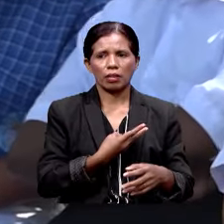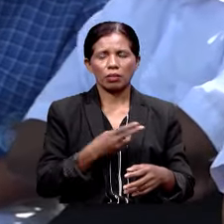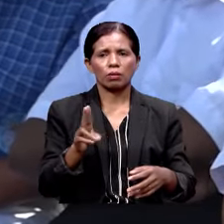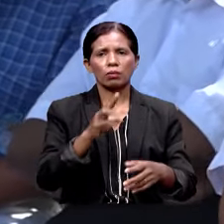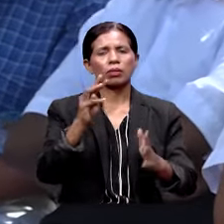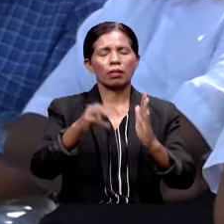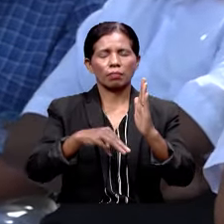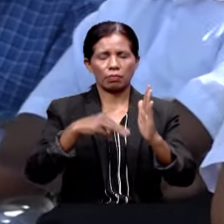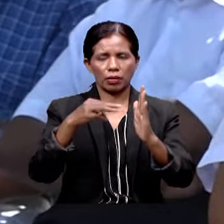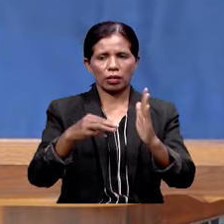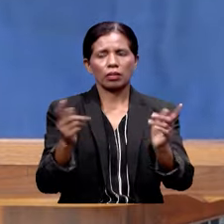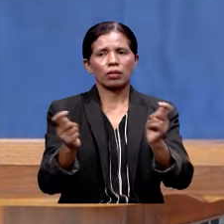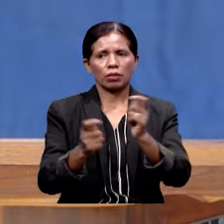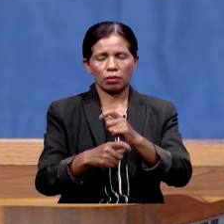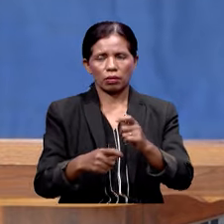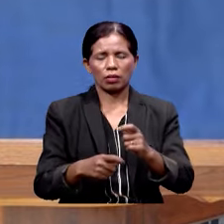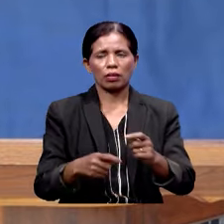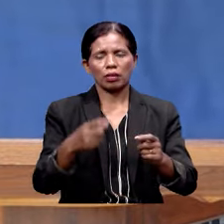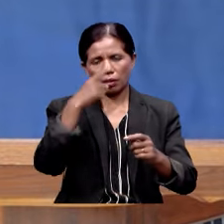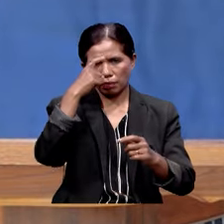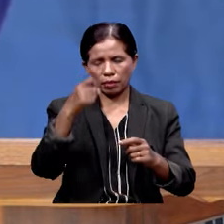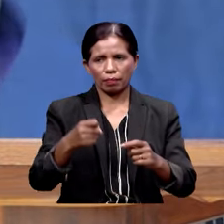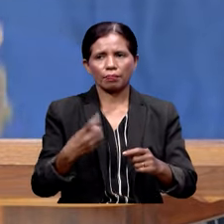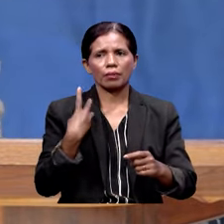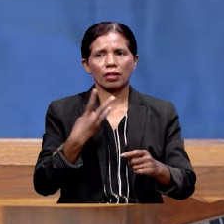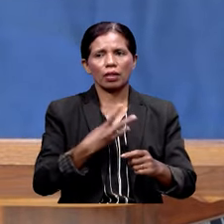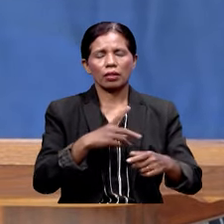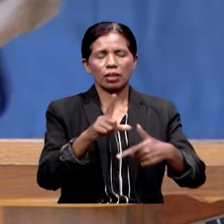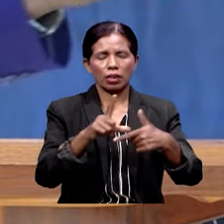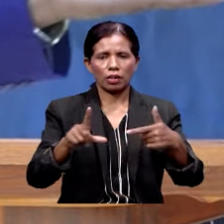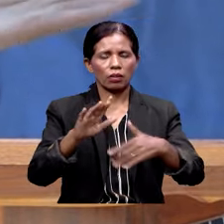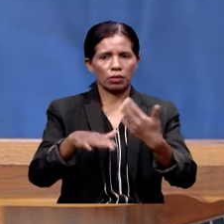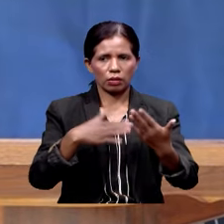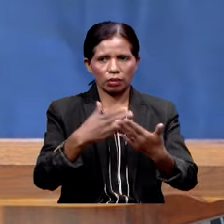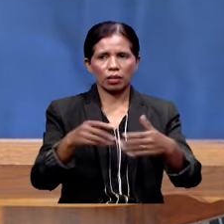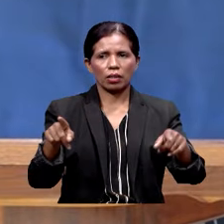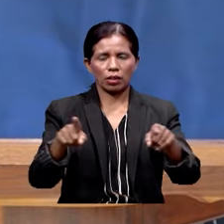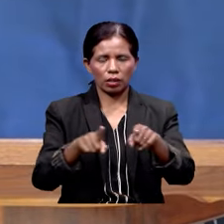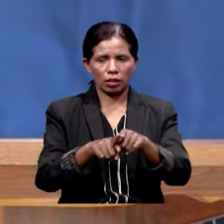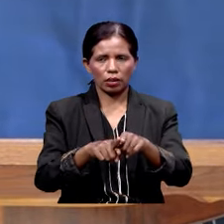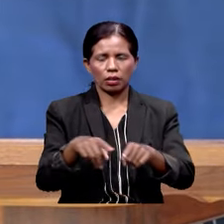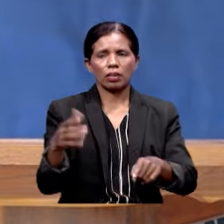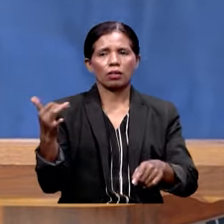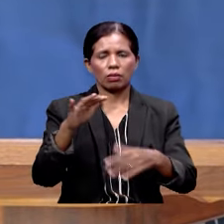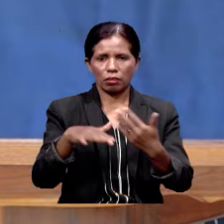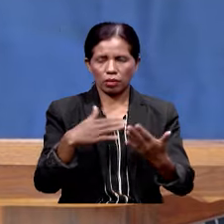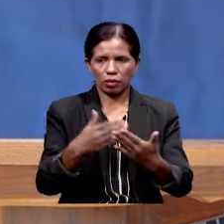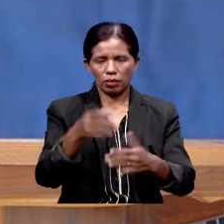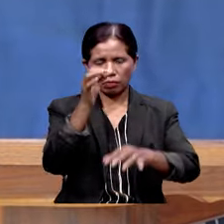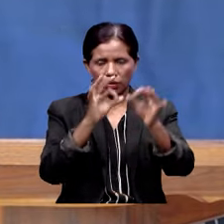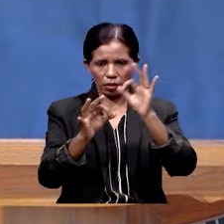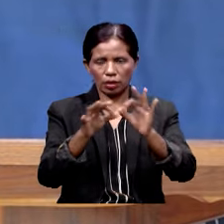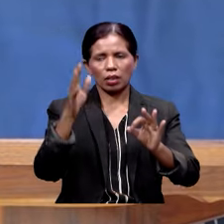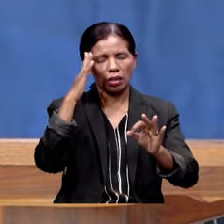atau transforma susari tua tamba ne ita ne leader sira anesan na excelensi sira fier kata katene